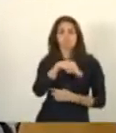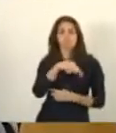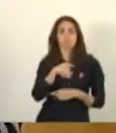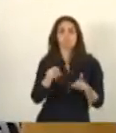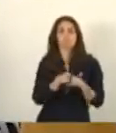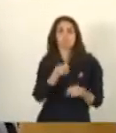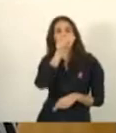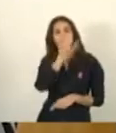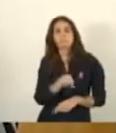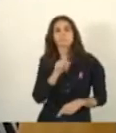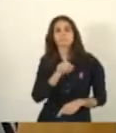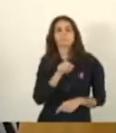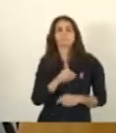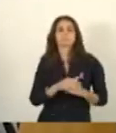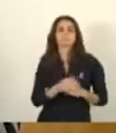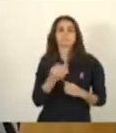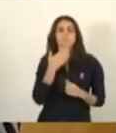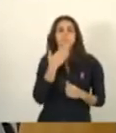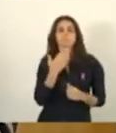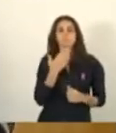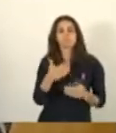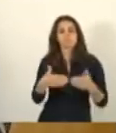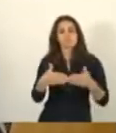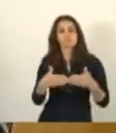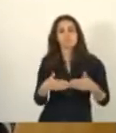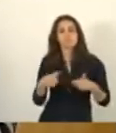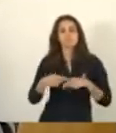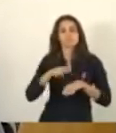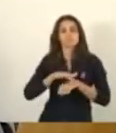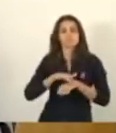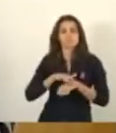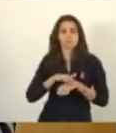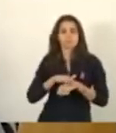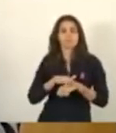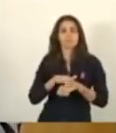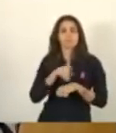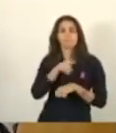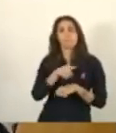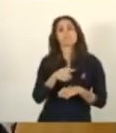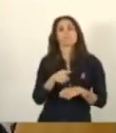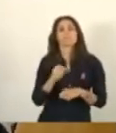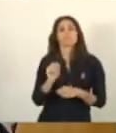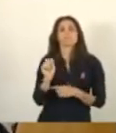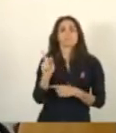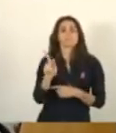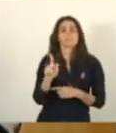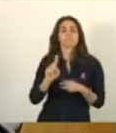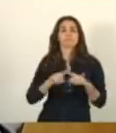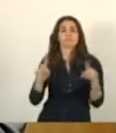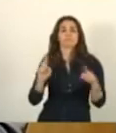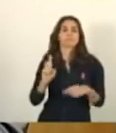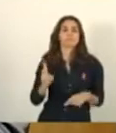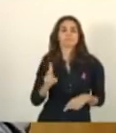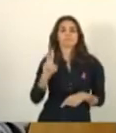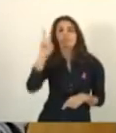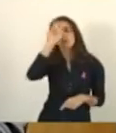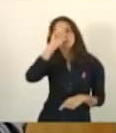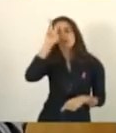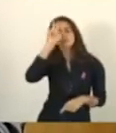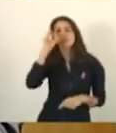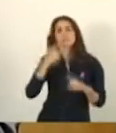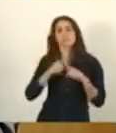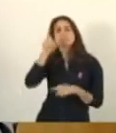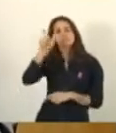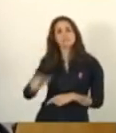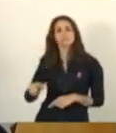que se afastar por problema de enfermidade, foi à aposentadoria, mas sempre será lembrado como